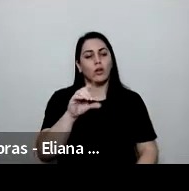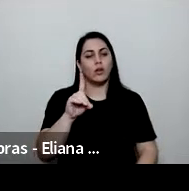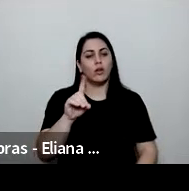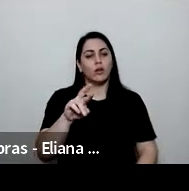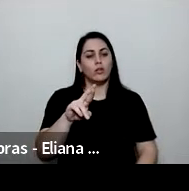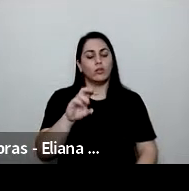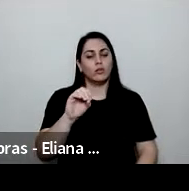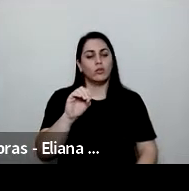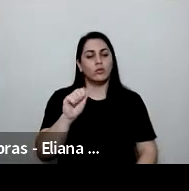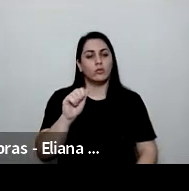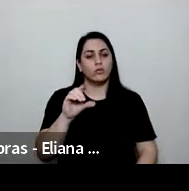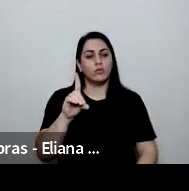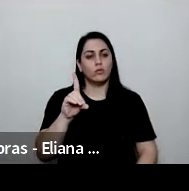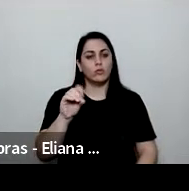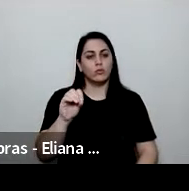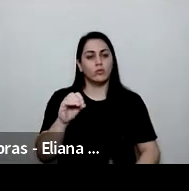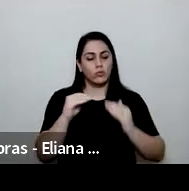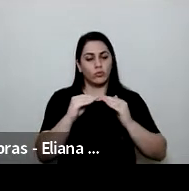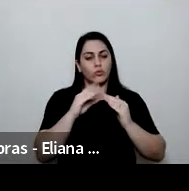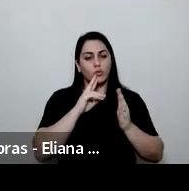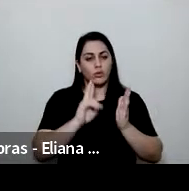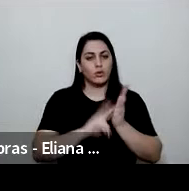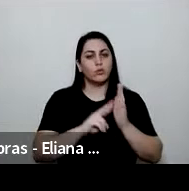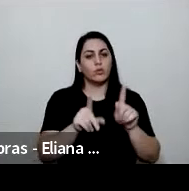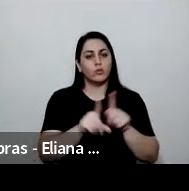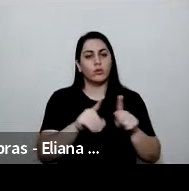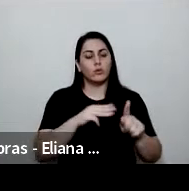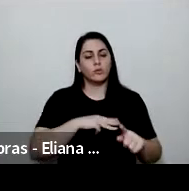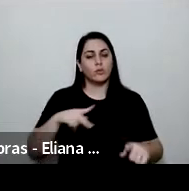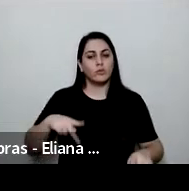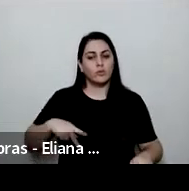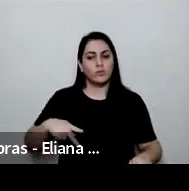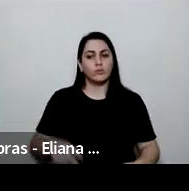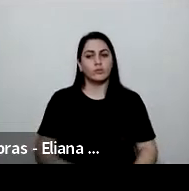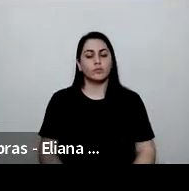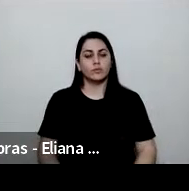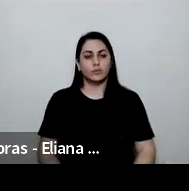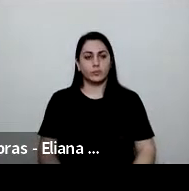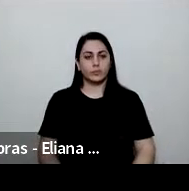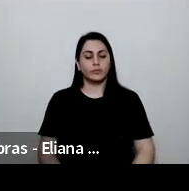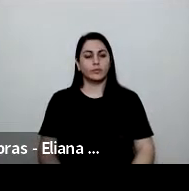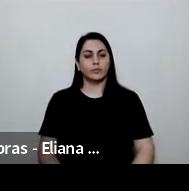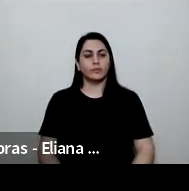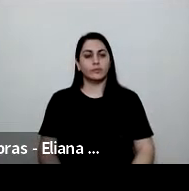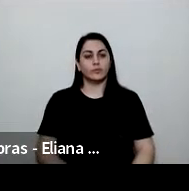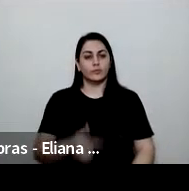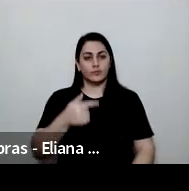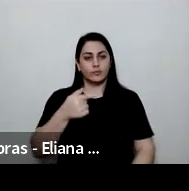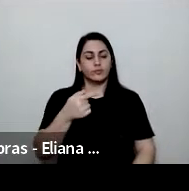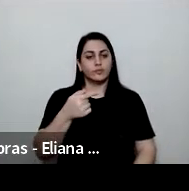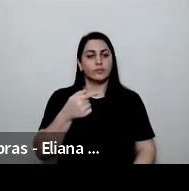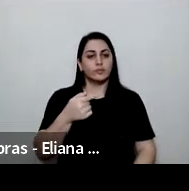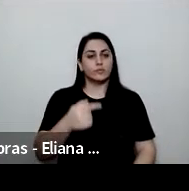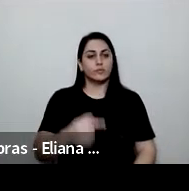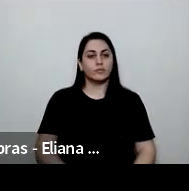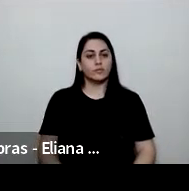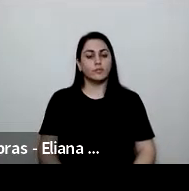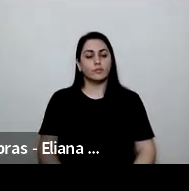Benício nos termos do voto da relatora e de acordo com o parecer do Ministério Público eleitoral o sétima